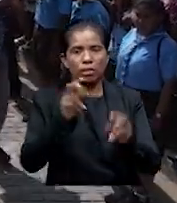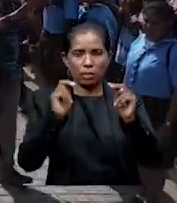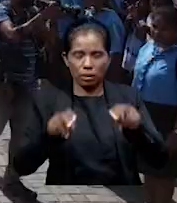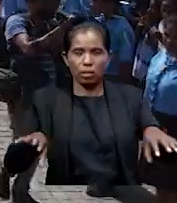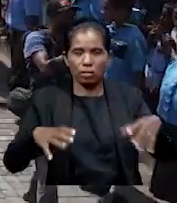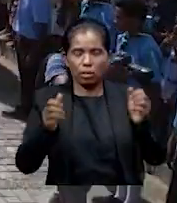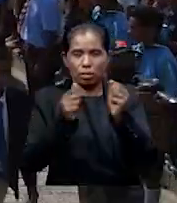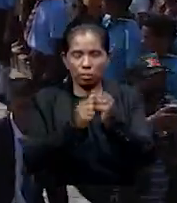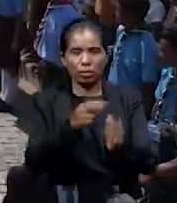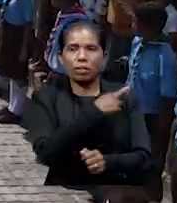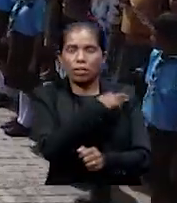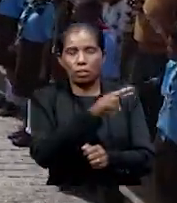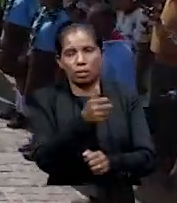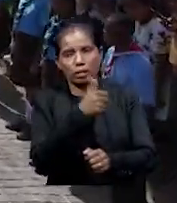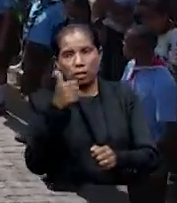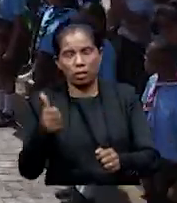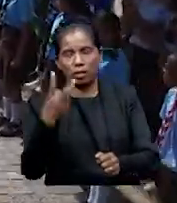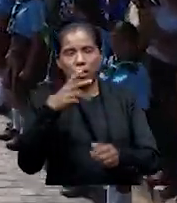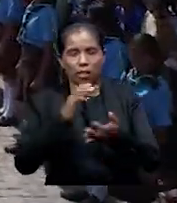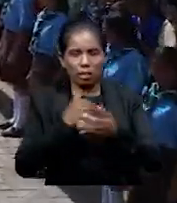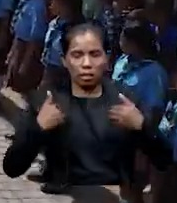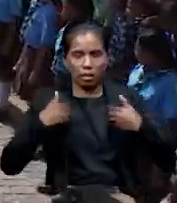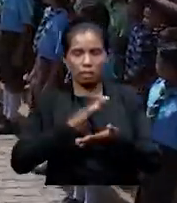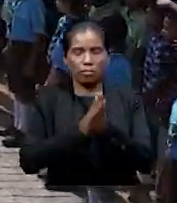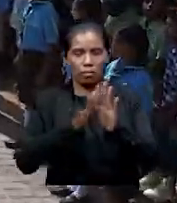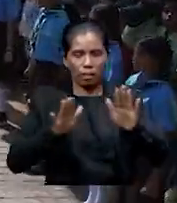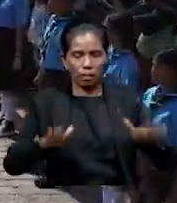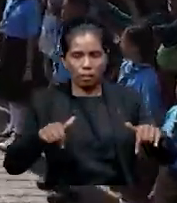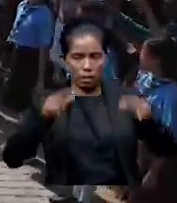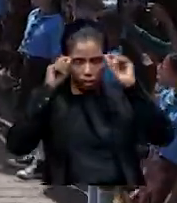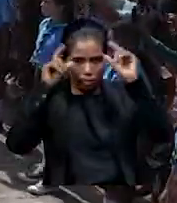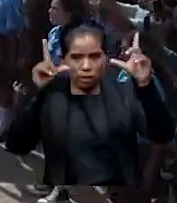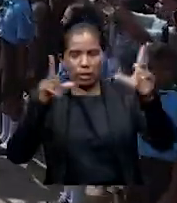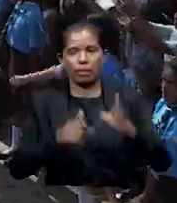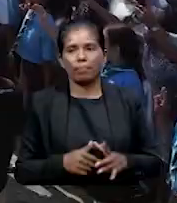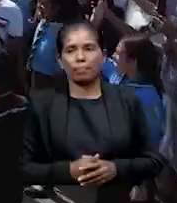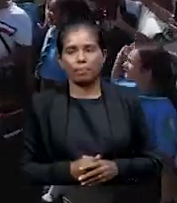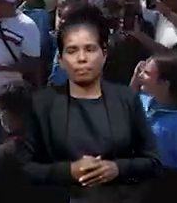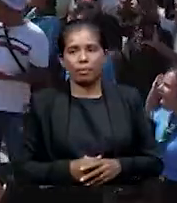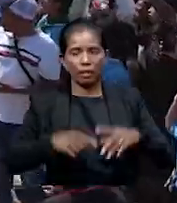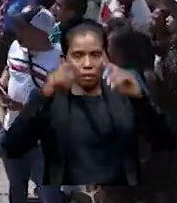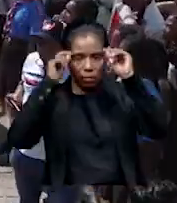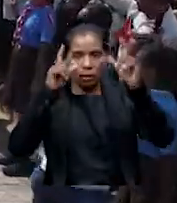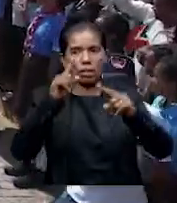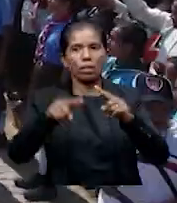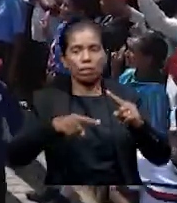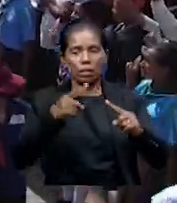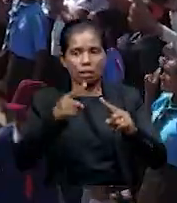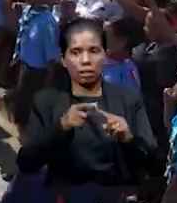muito com a religião Siraceluk, o de Harry Paz, Dame e a Timor-Leste. A Timor-Leste, o Enhira Santo